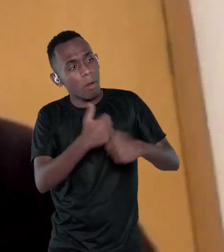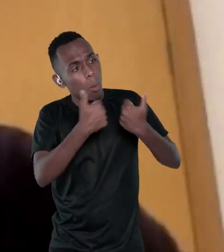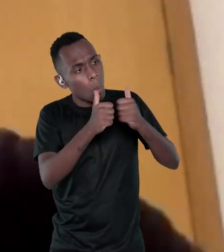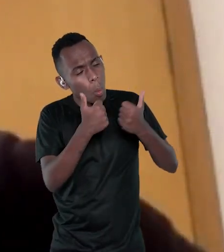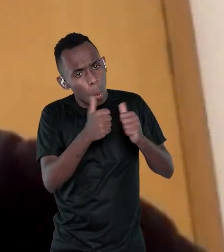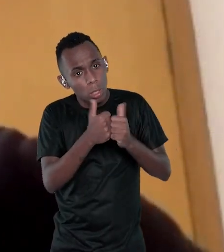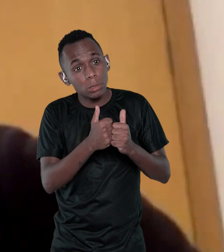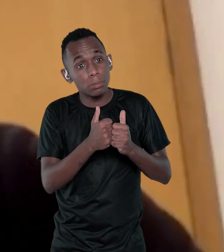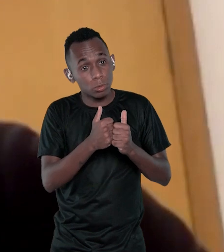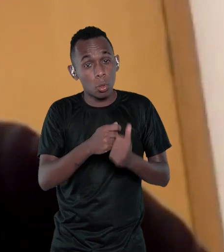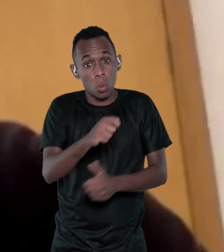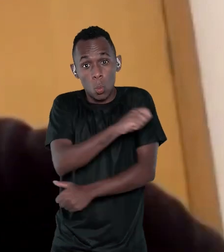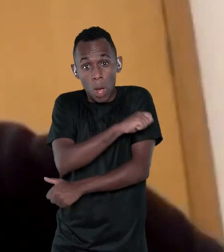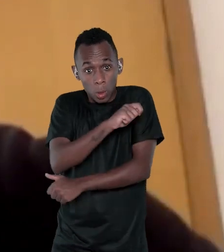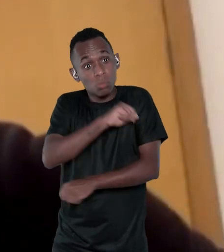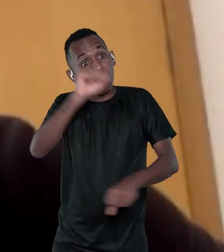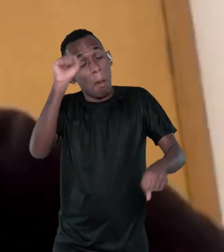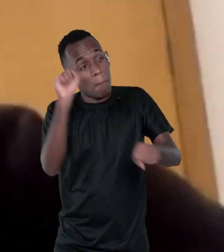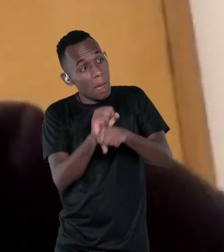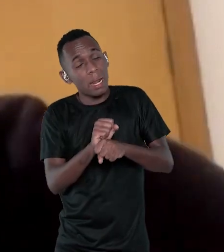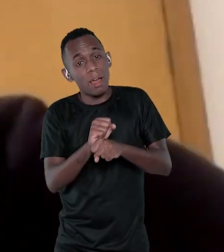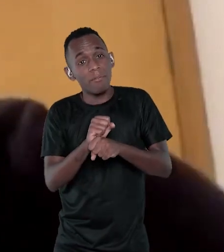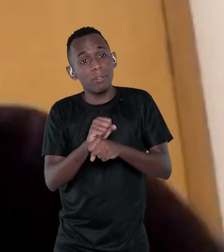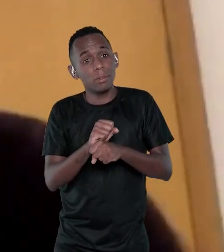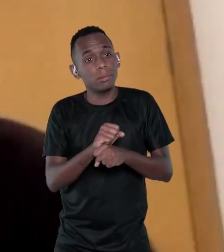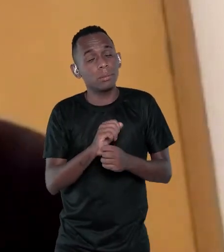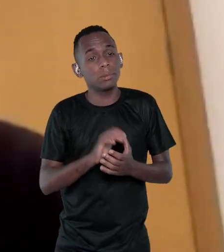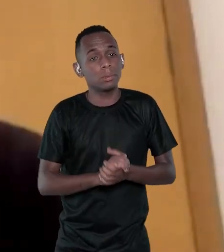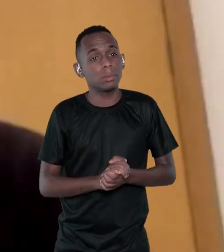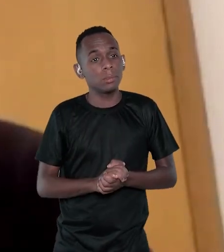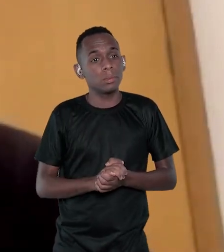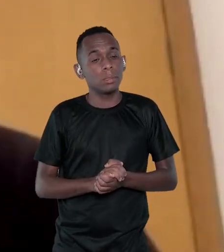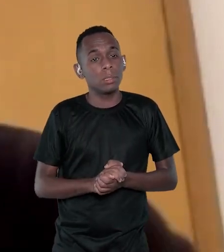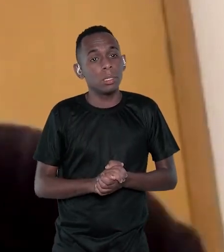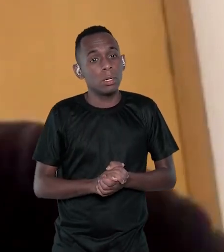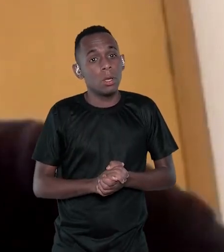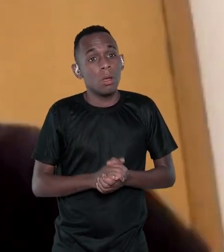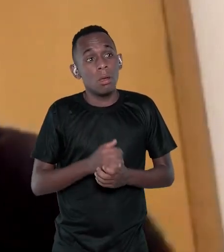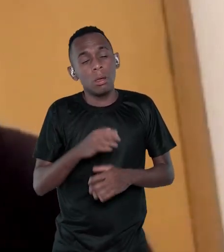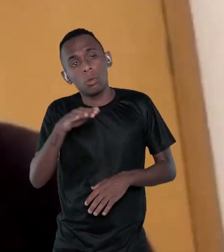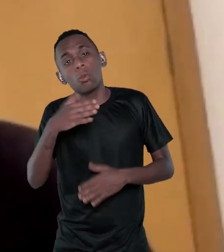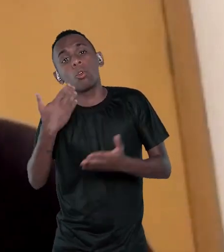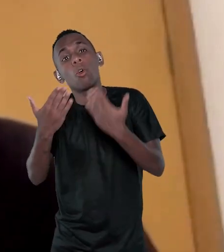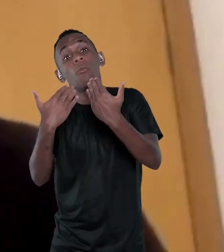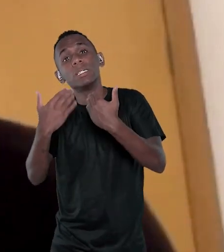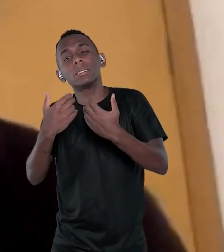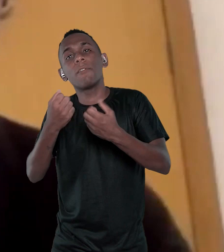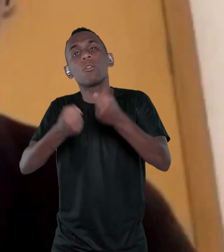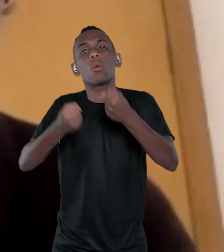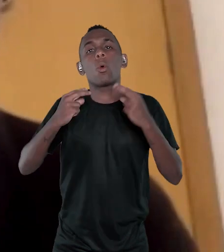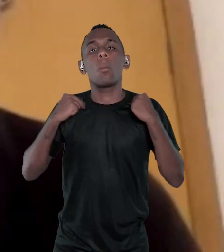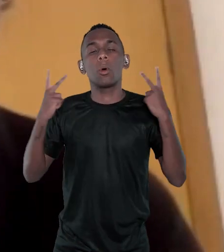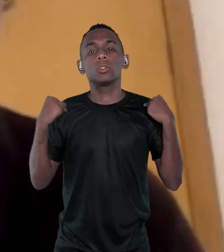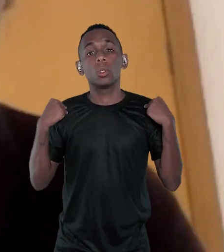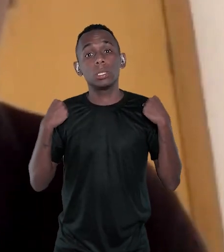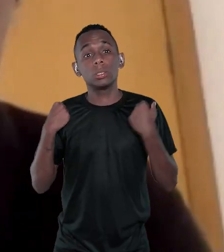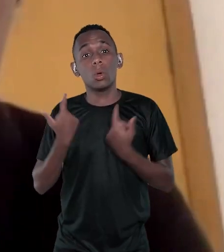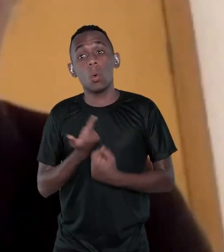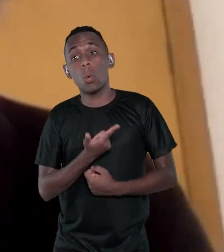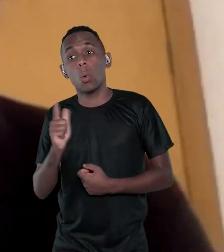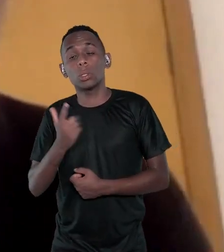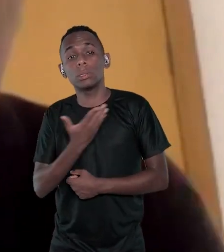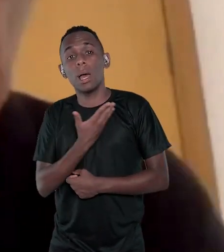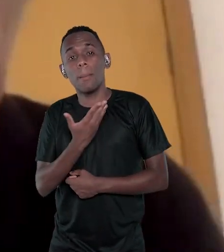do colégio, a gente parava o ônibus, os alunos todos. Enquanto a gente distraía o motorista,